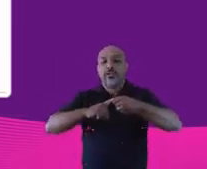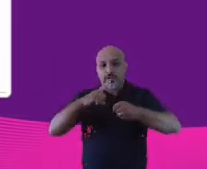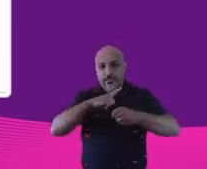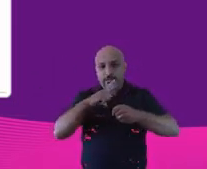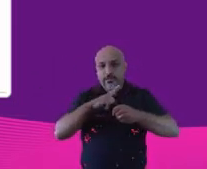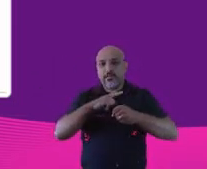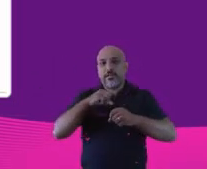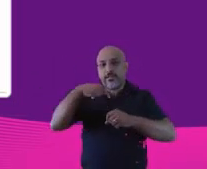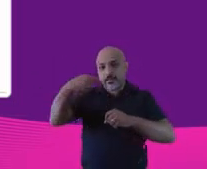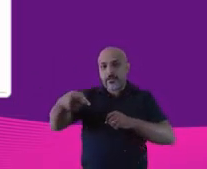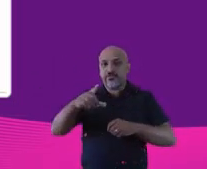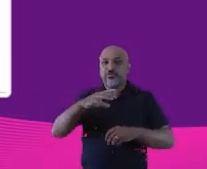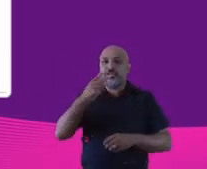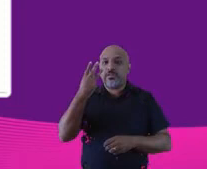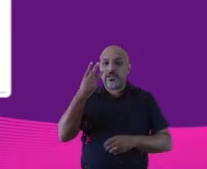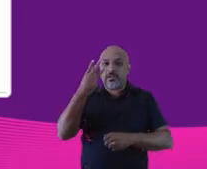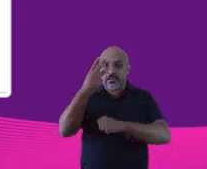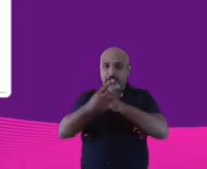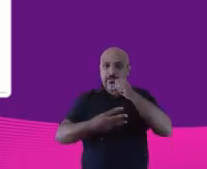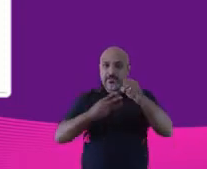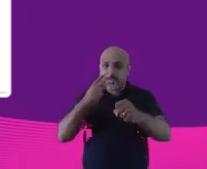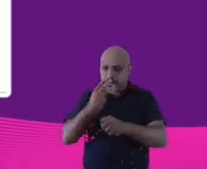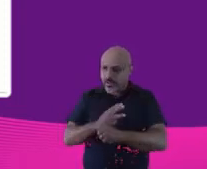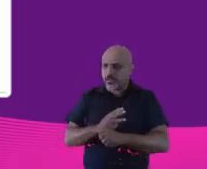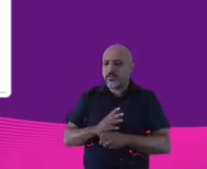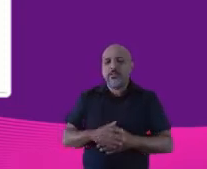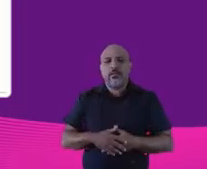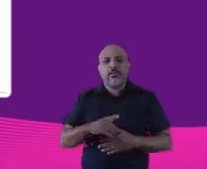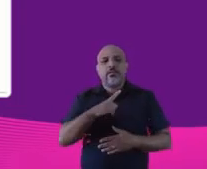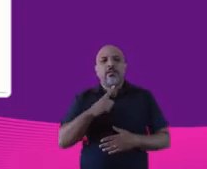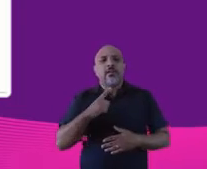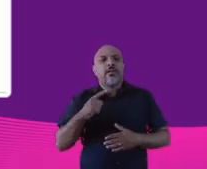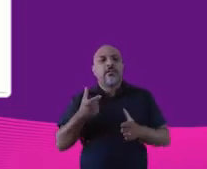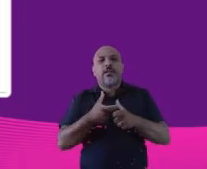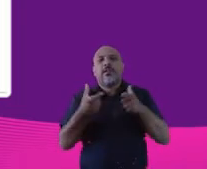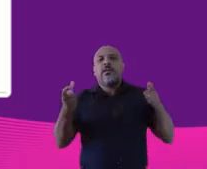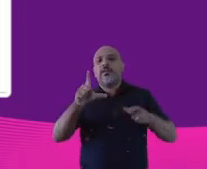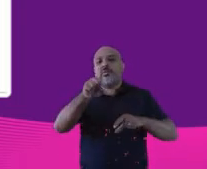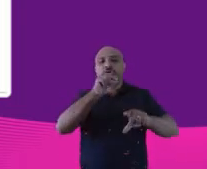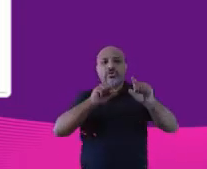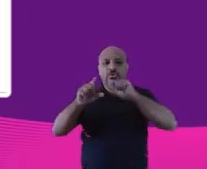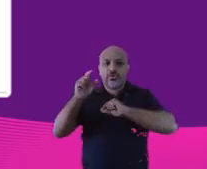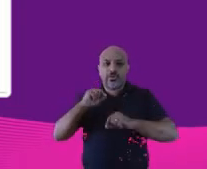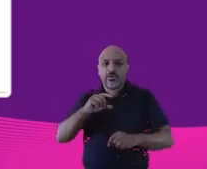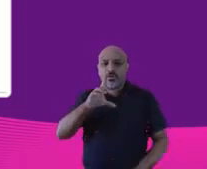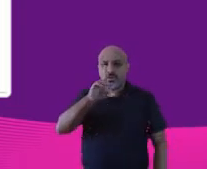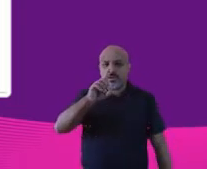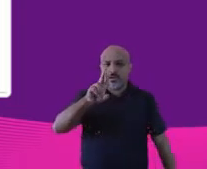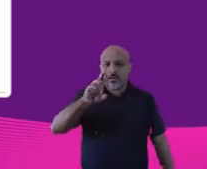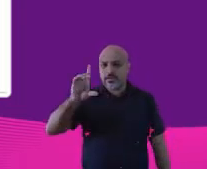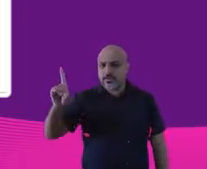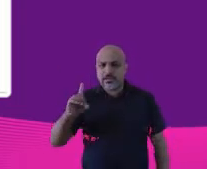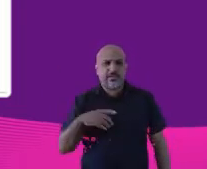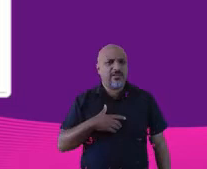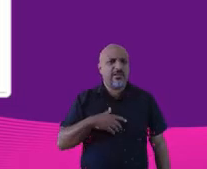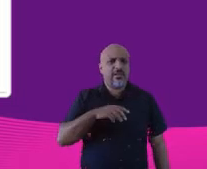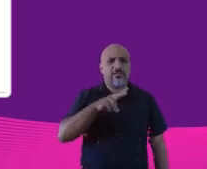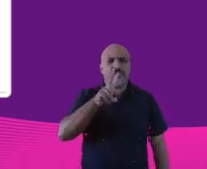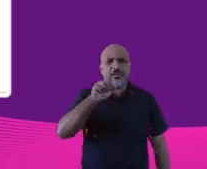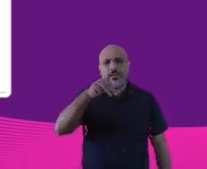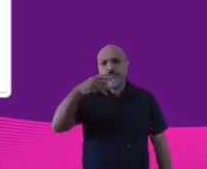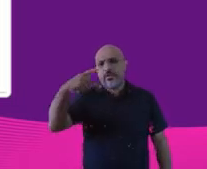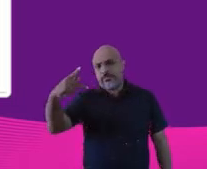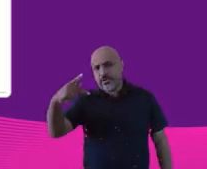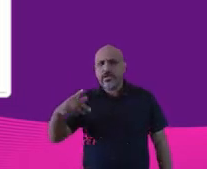pós-transplante é de 3 anos, e a gente tem essa gama de opções, né? DRD, Alcione, que é a